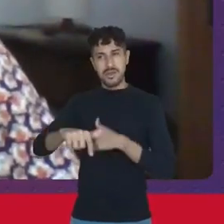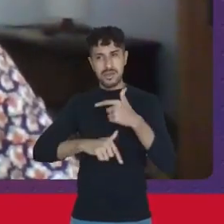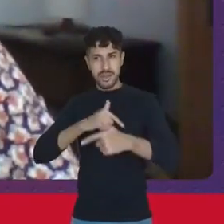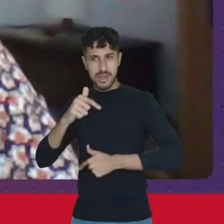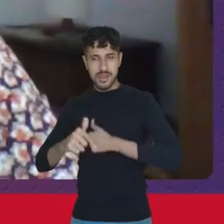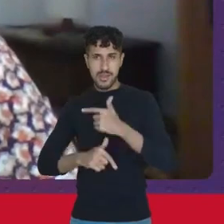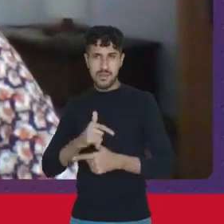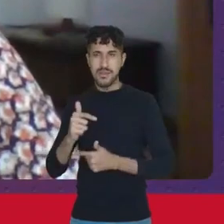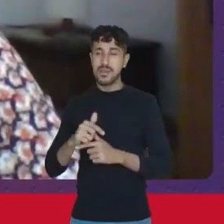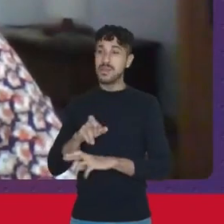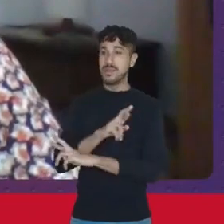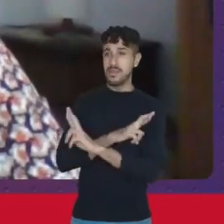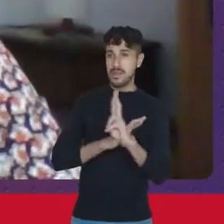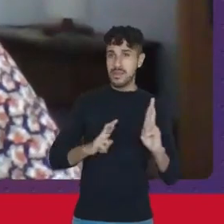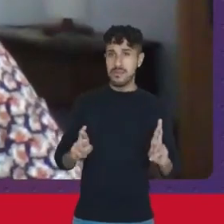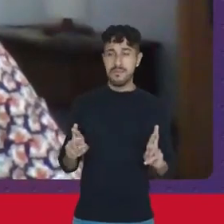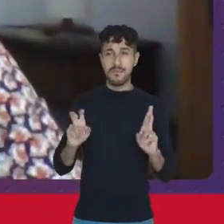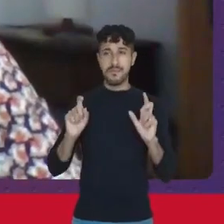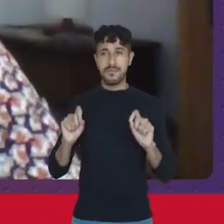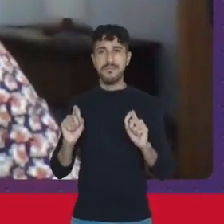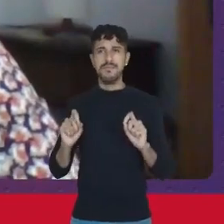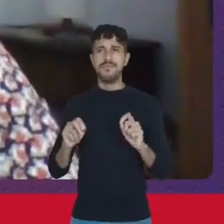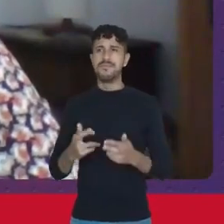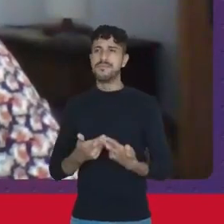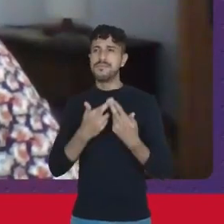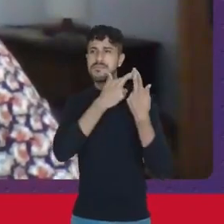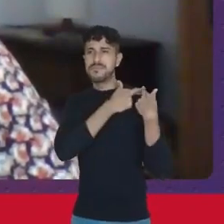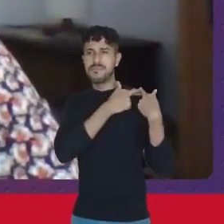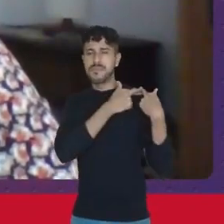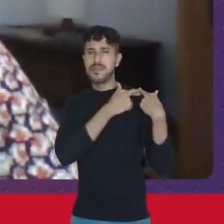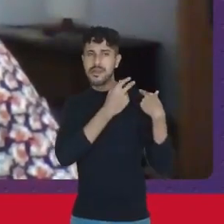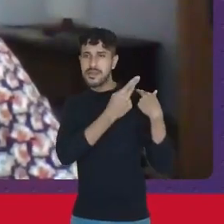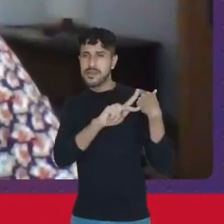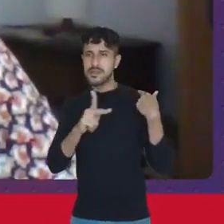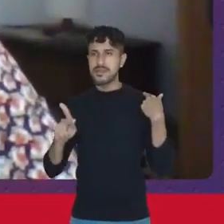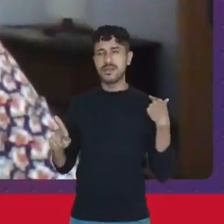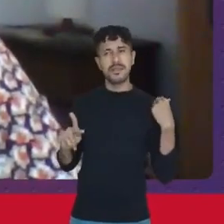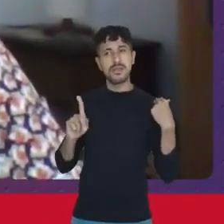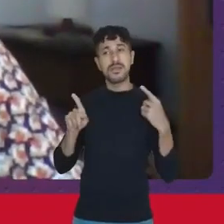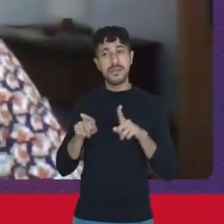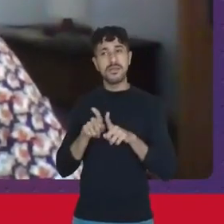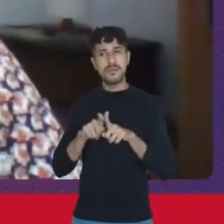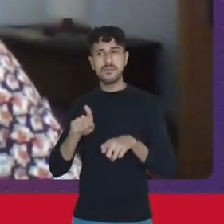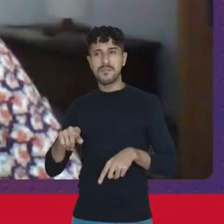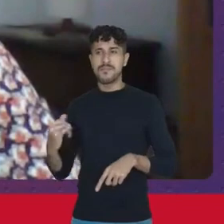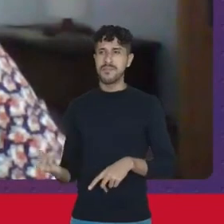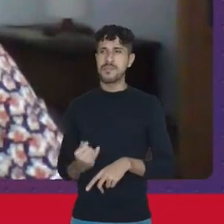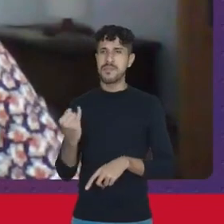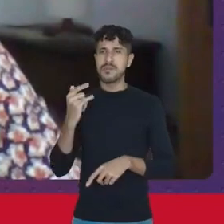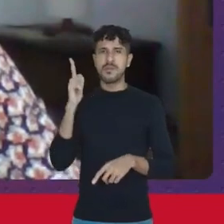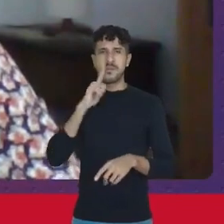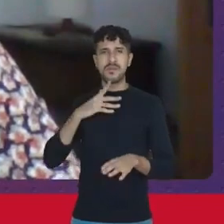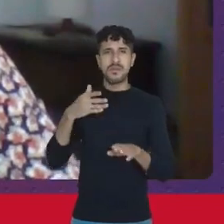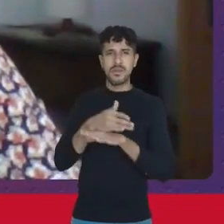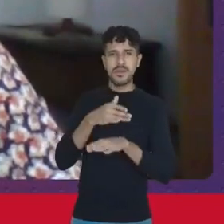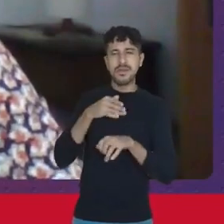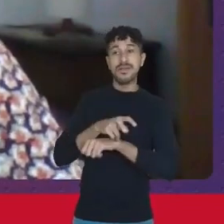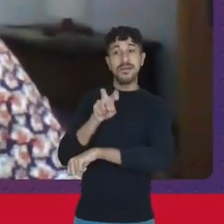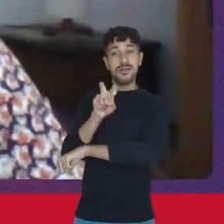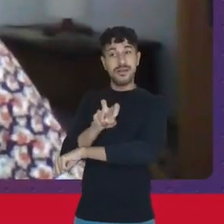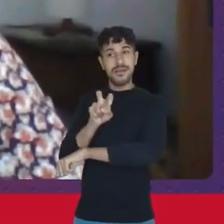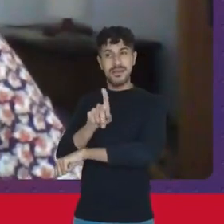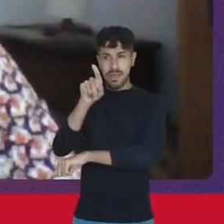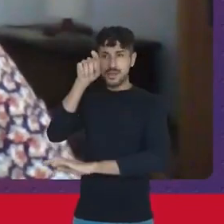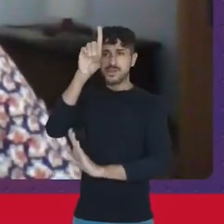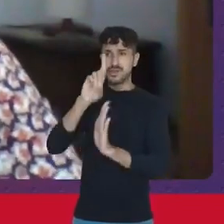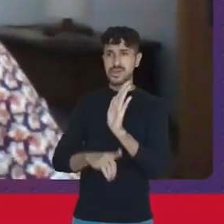trabalho, associado às suas tarefas de responsabilidade e a importância do acesso à creche como